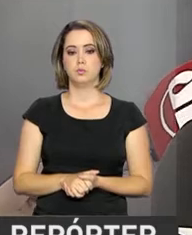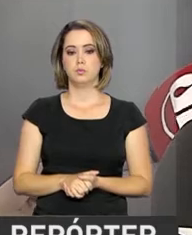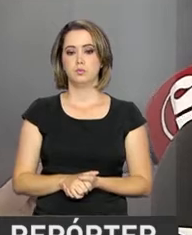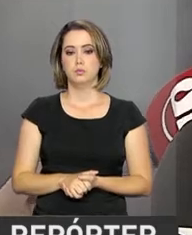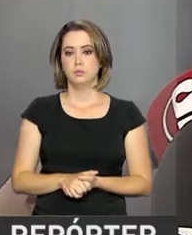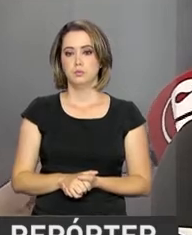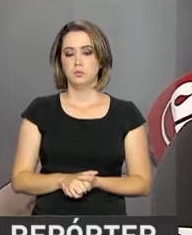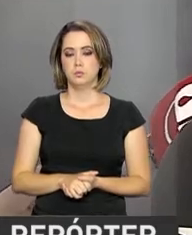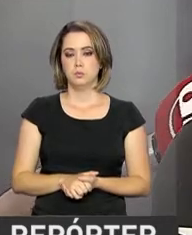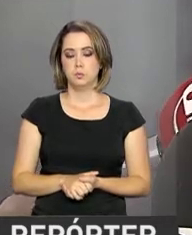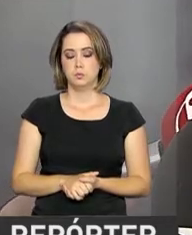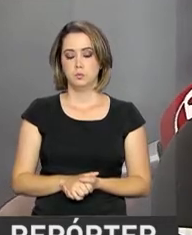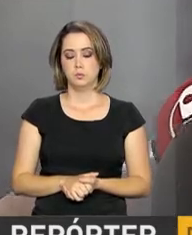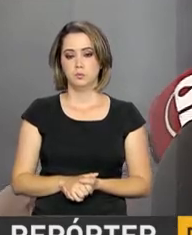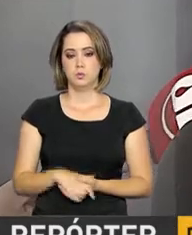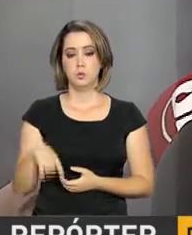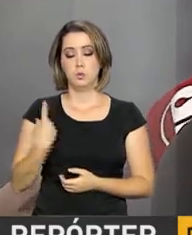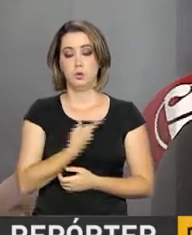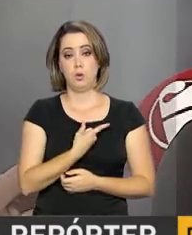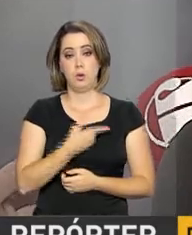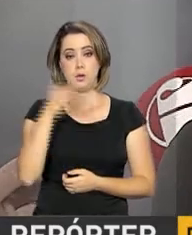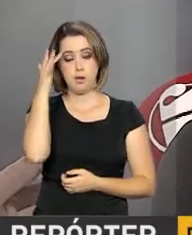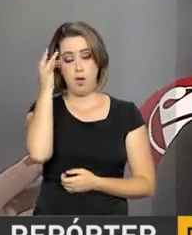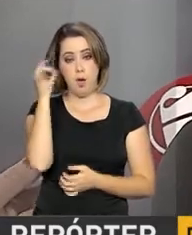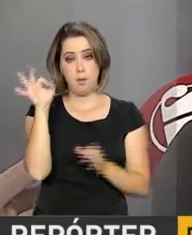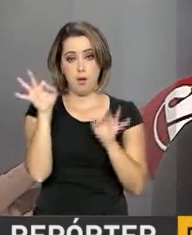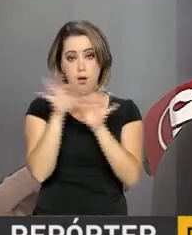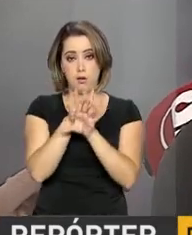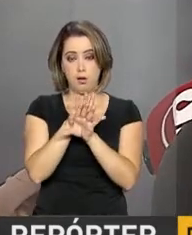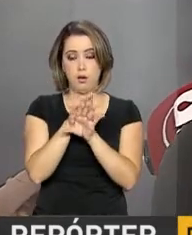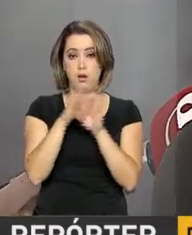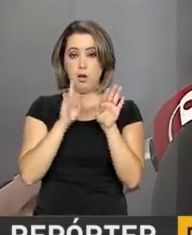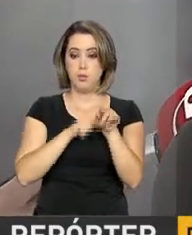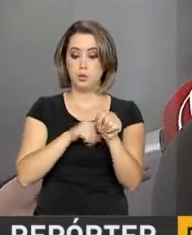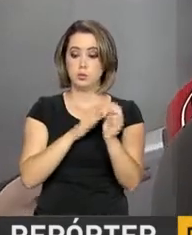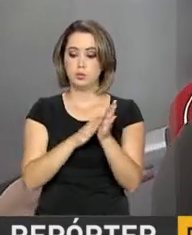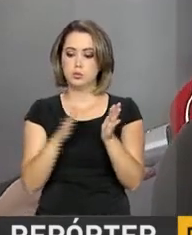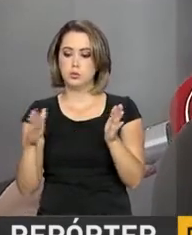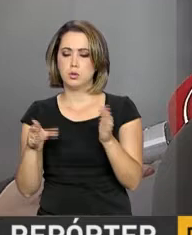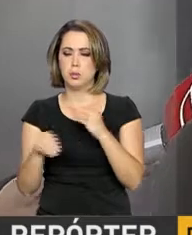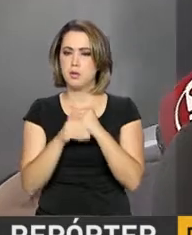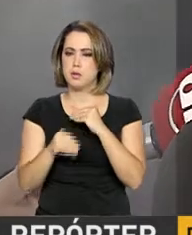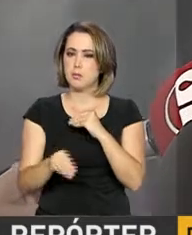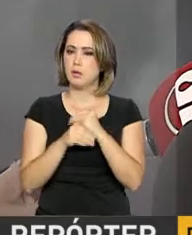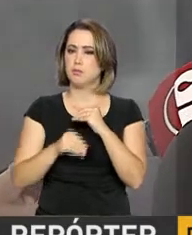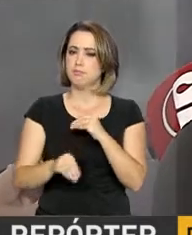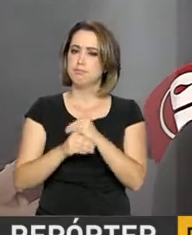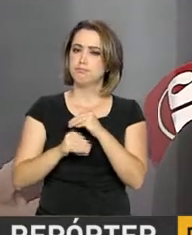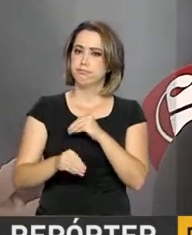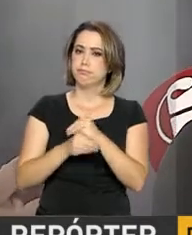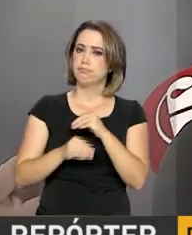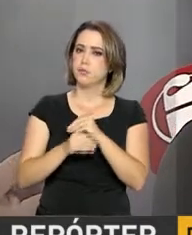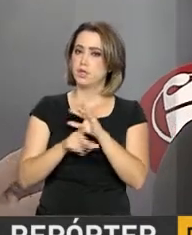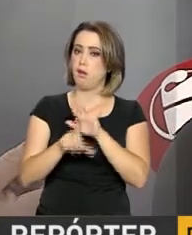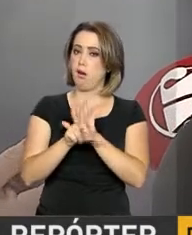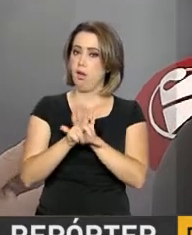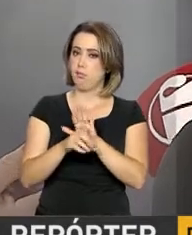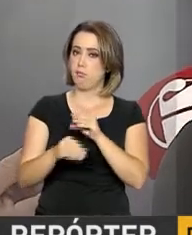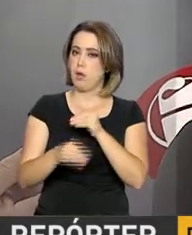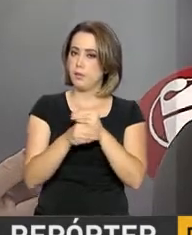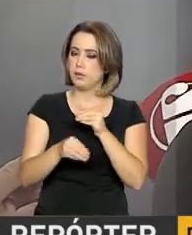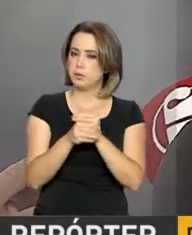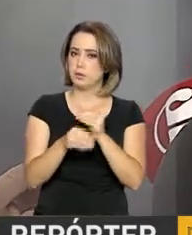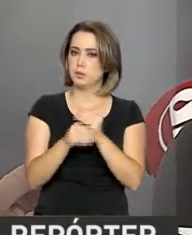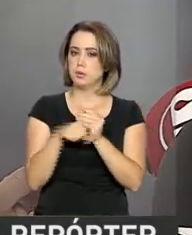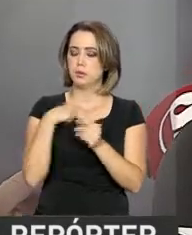amanhã concluindo definitivamente o prazo das emendas ea partir das emendas que foram apresentadas é que nós